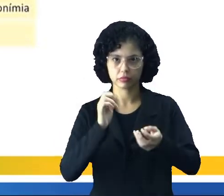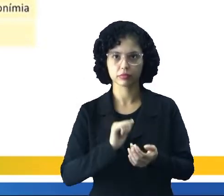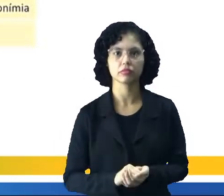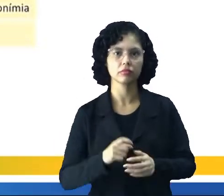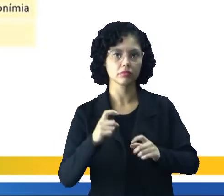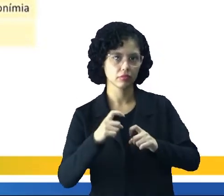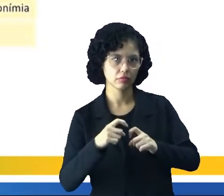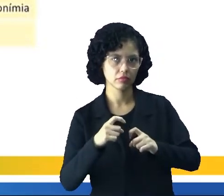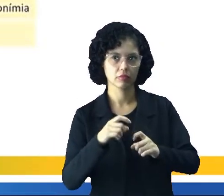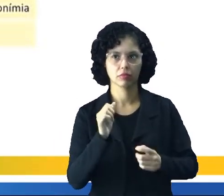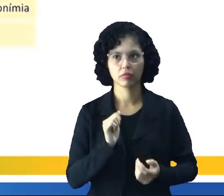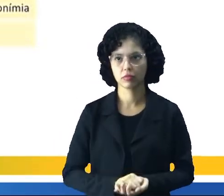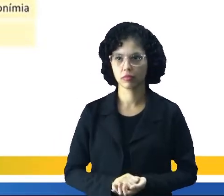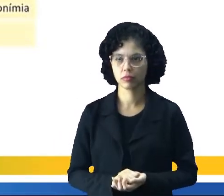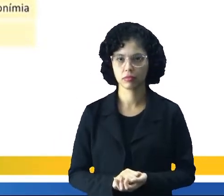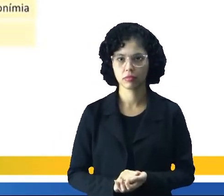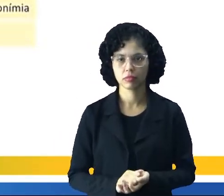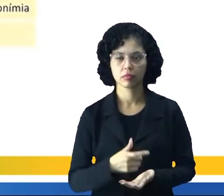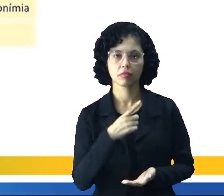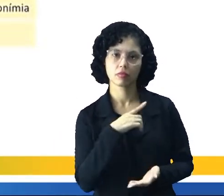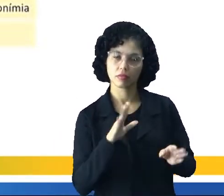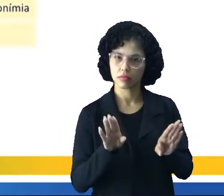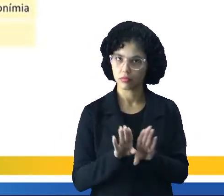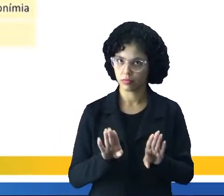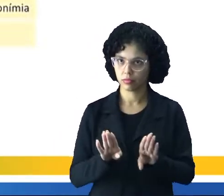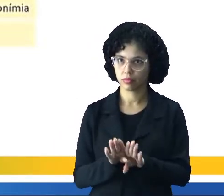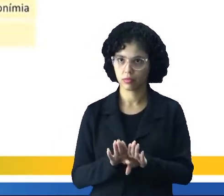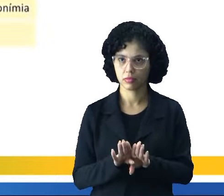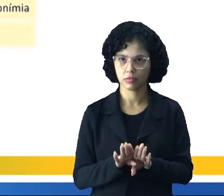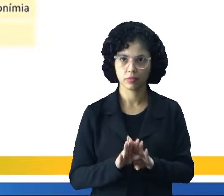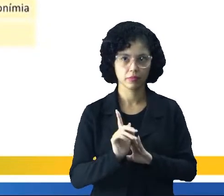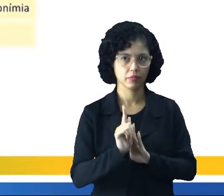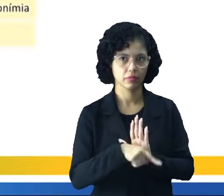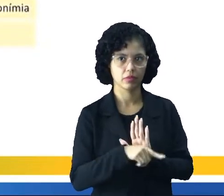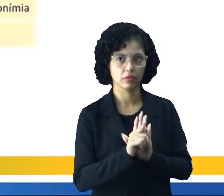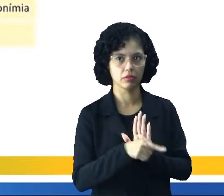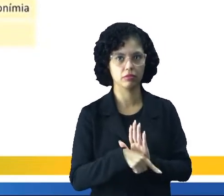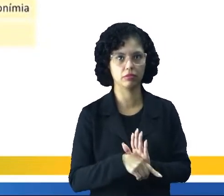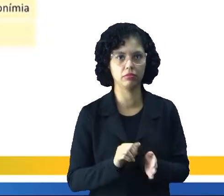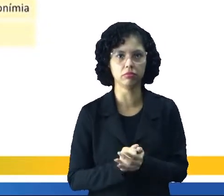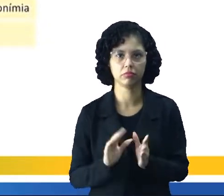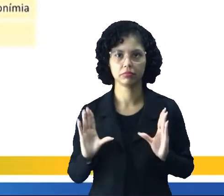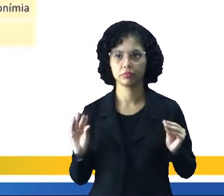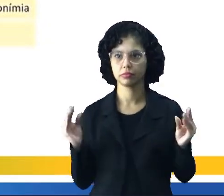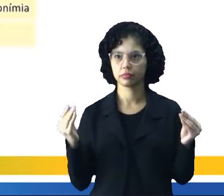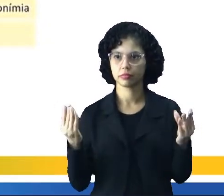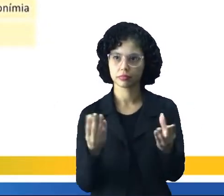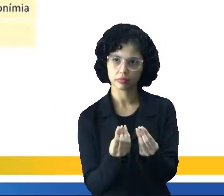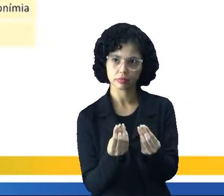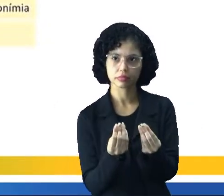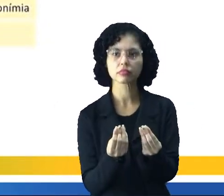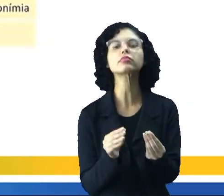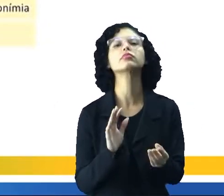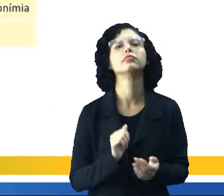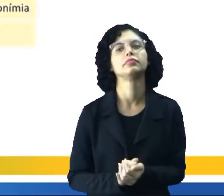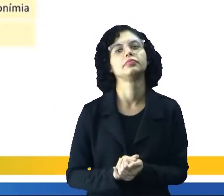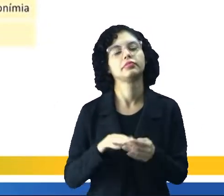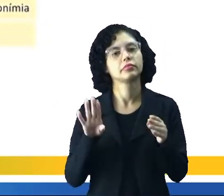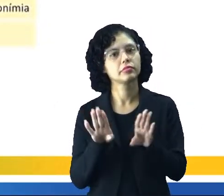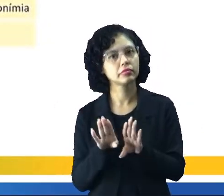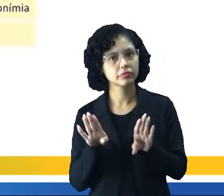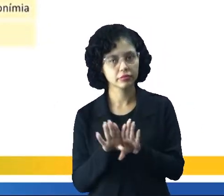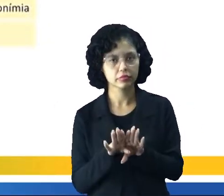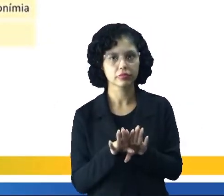à medicina. E nós temos também nomes genéricos, que são os substantivos e adjetivos que